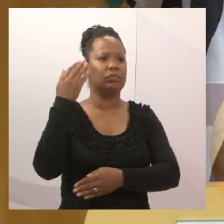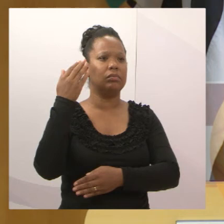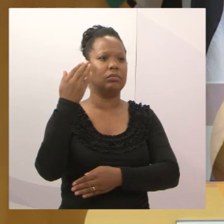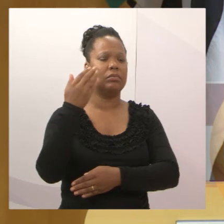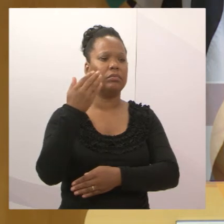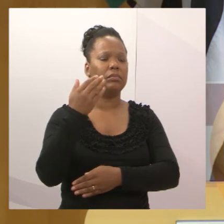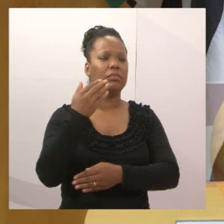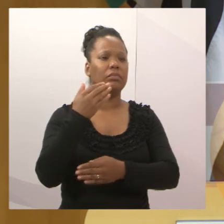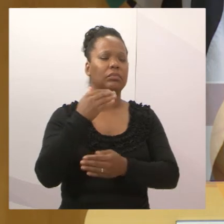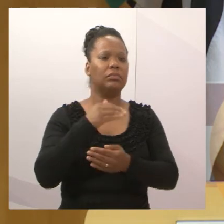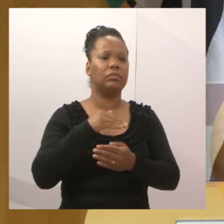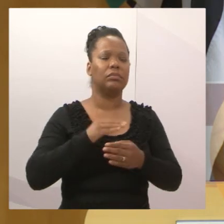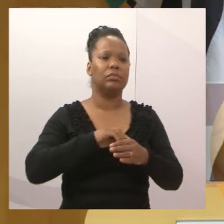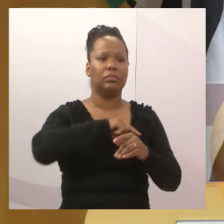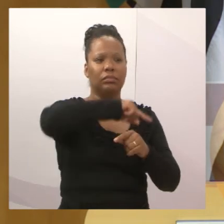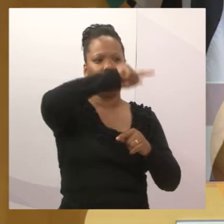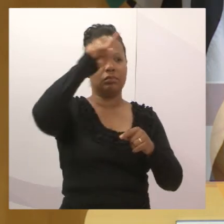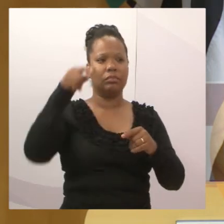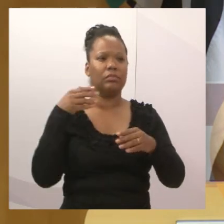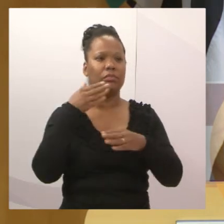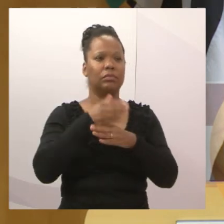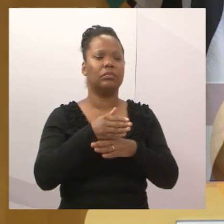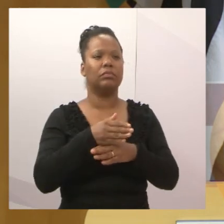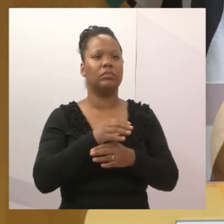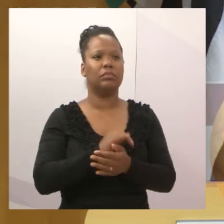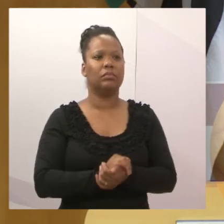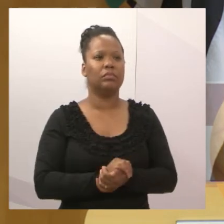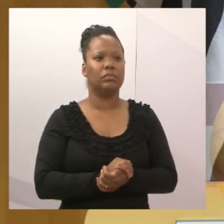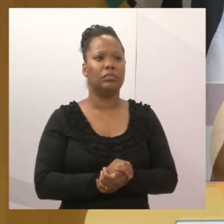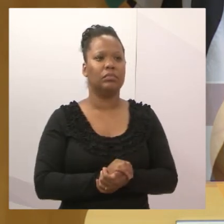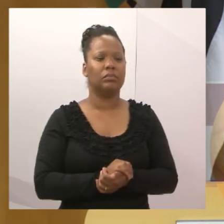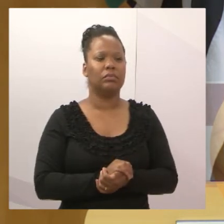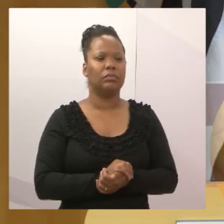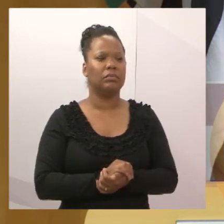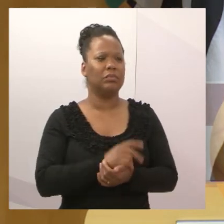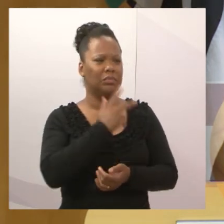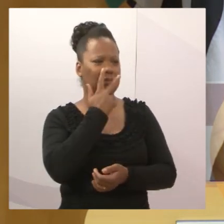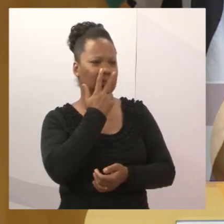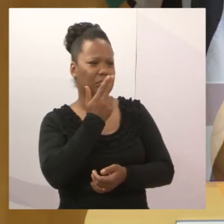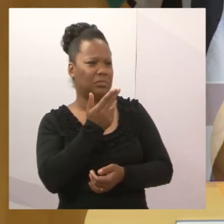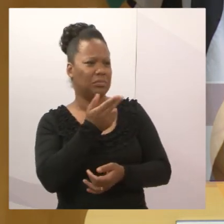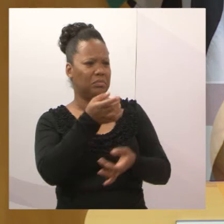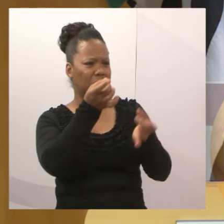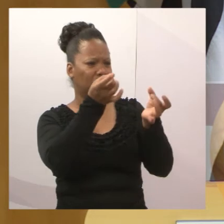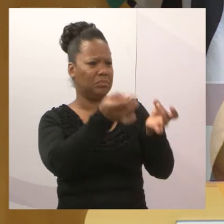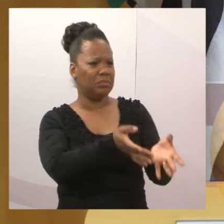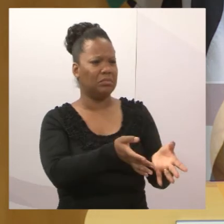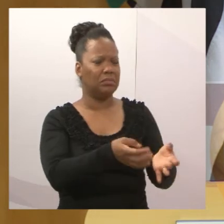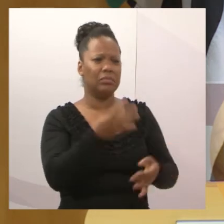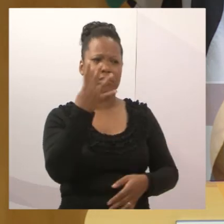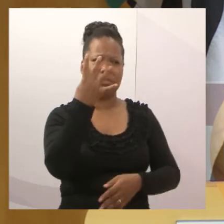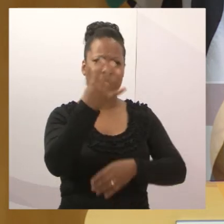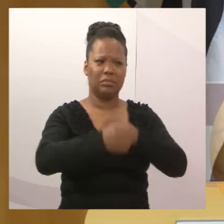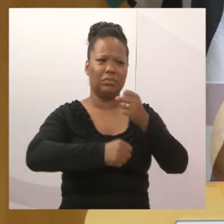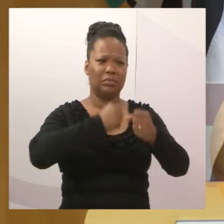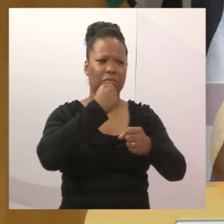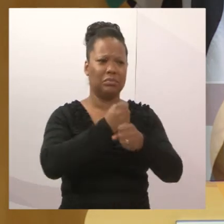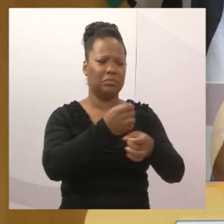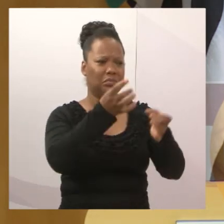entrada da cidade, que está literalmente largado durante esses 4 anos de